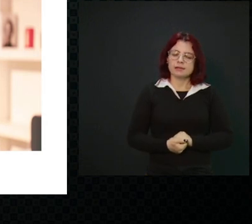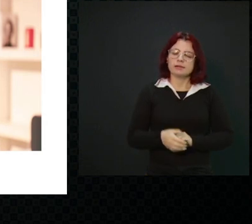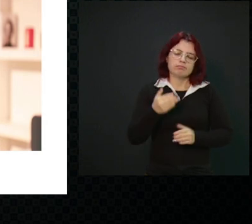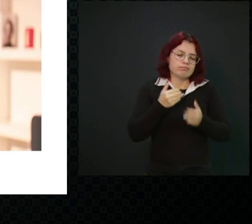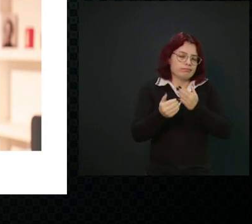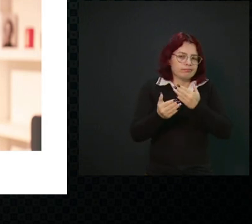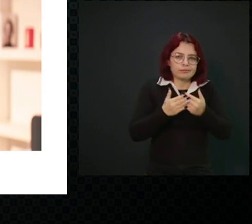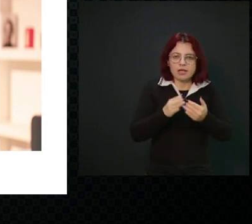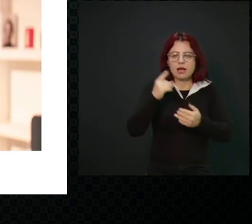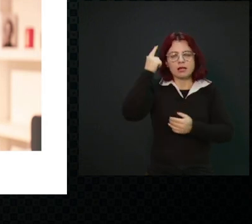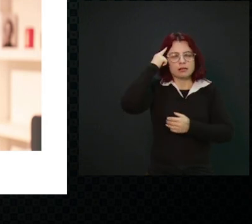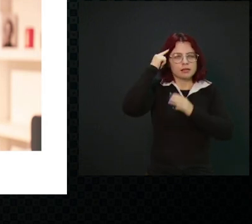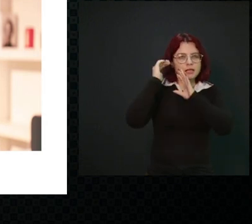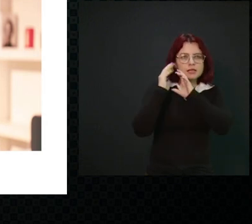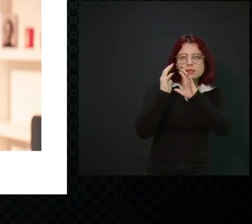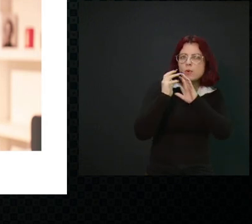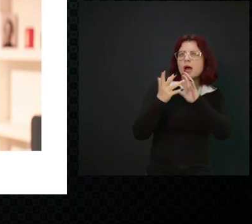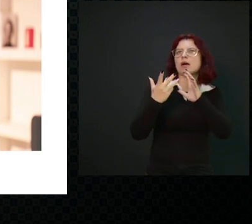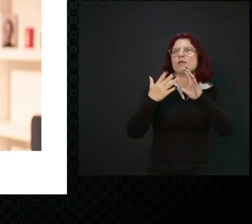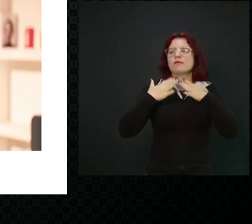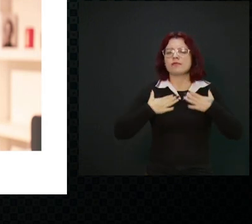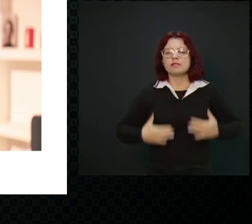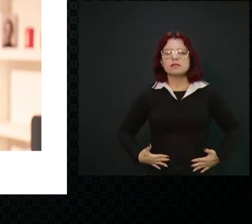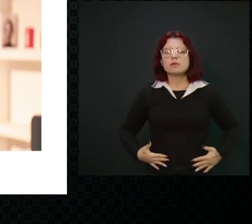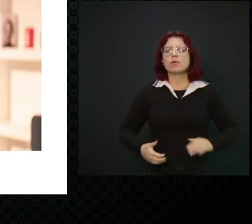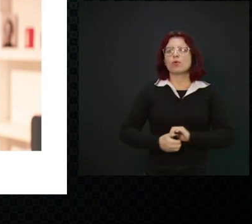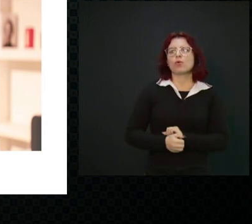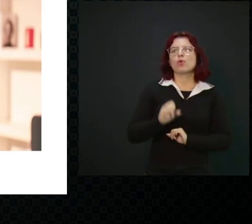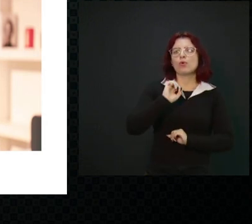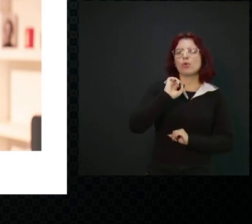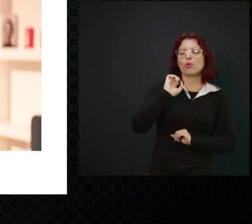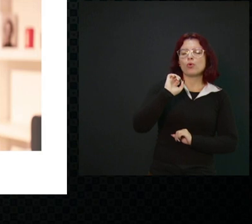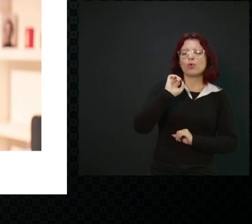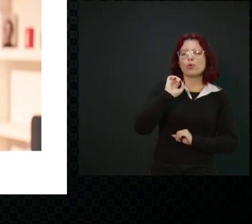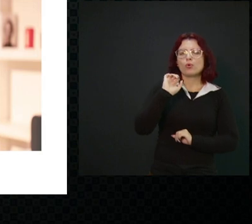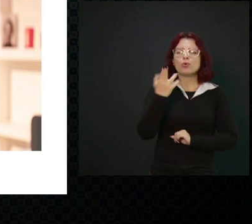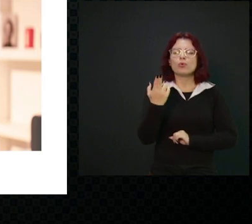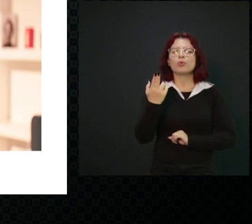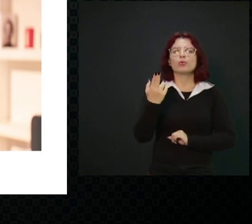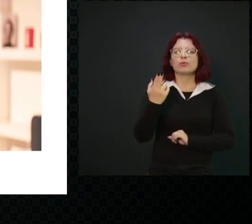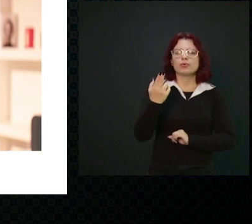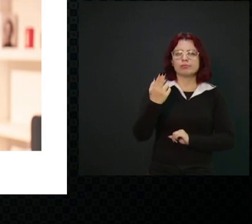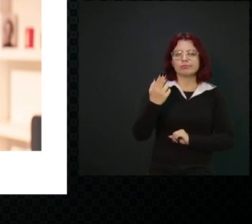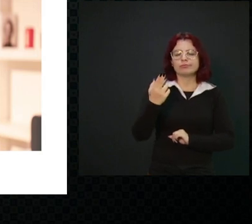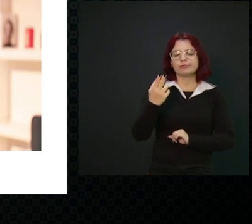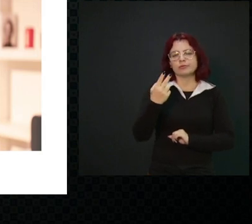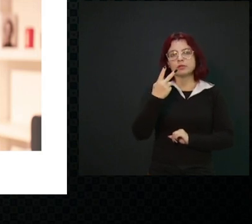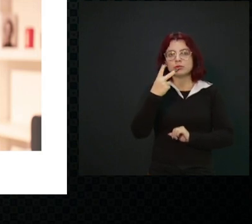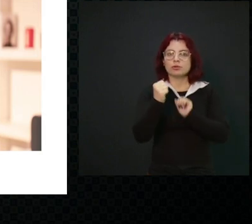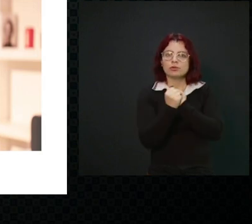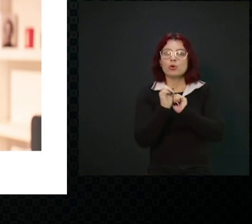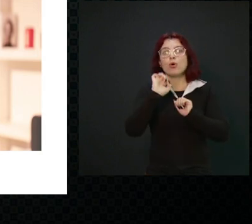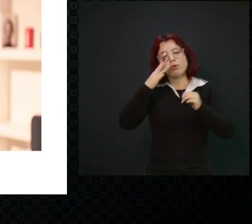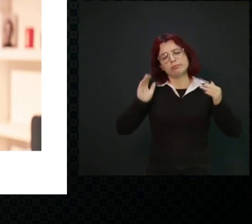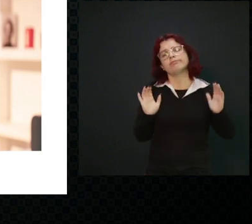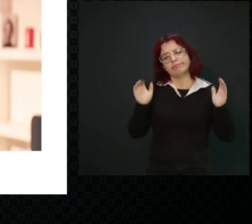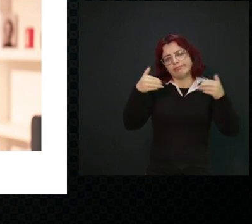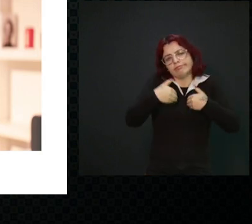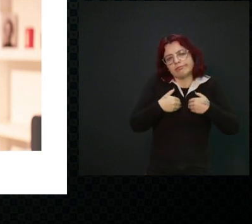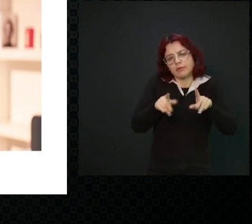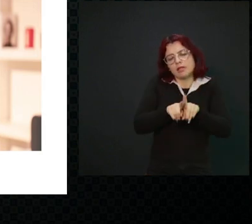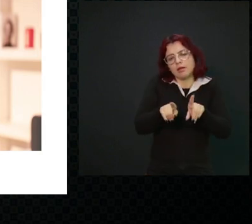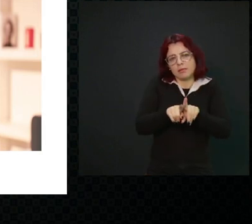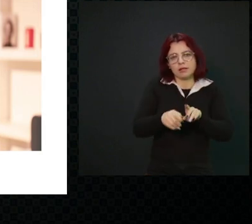ele intelectual, físico, neuromotor, né, ou ambos, e ao transtorno do espectro